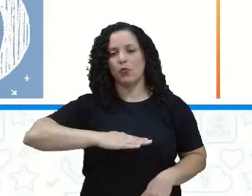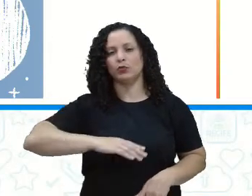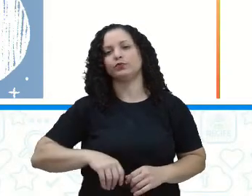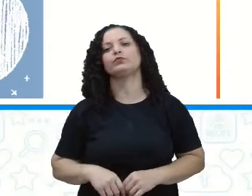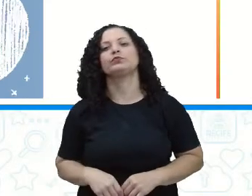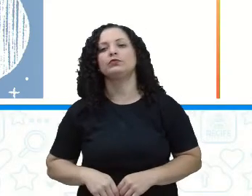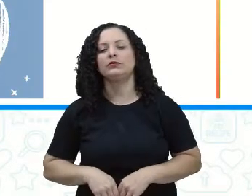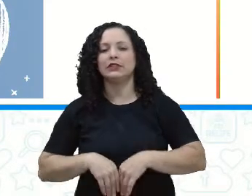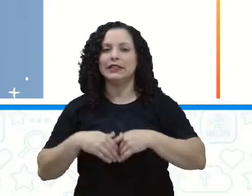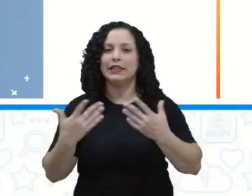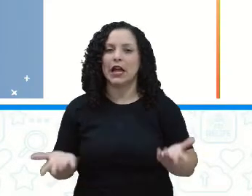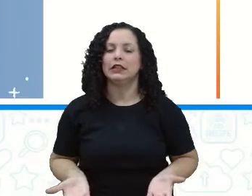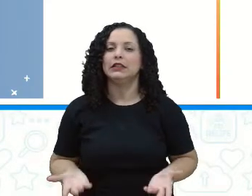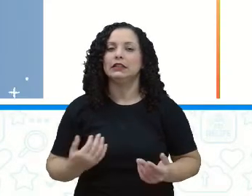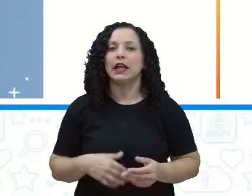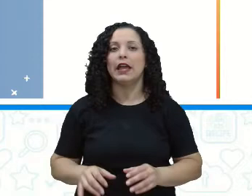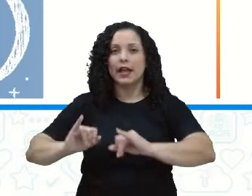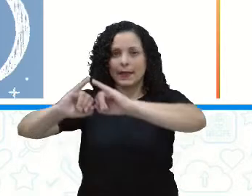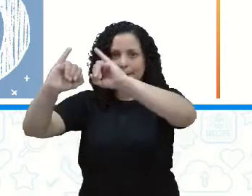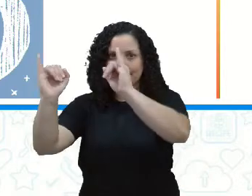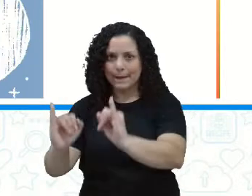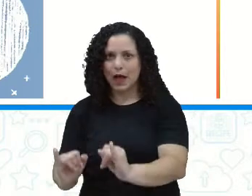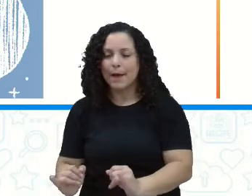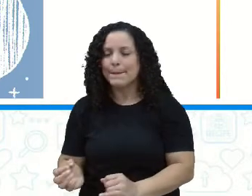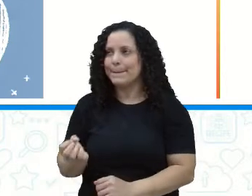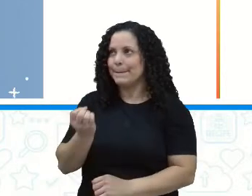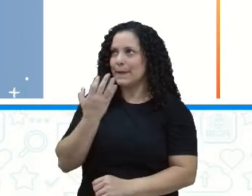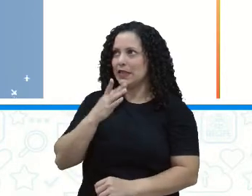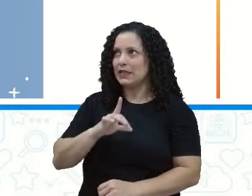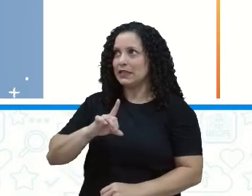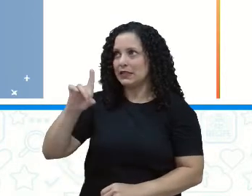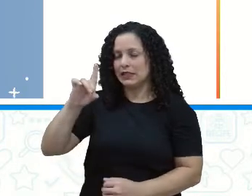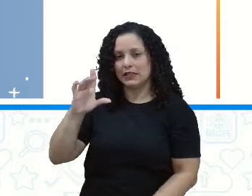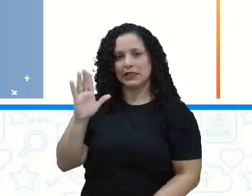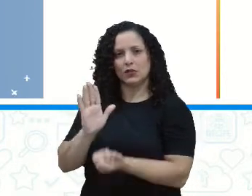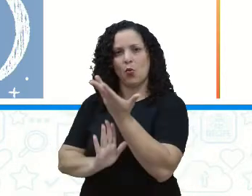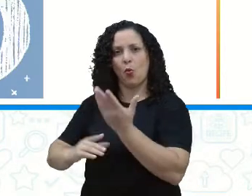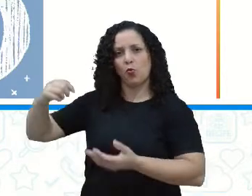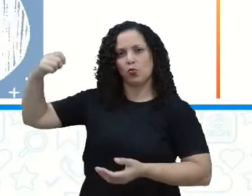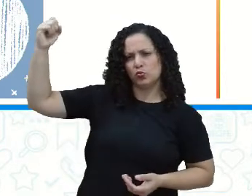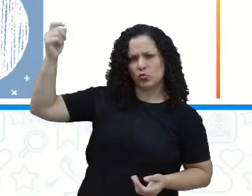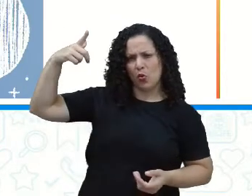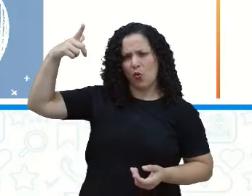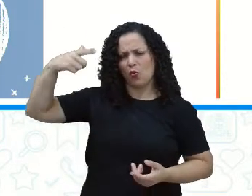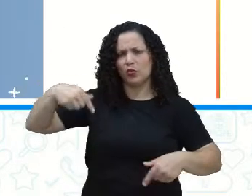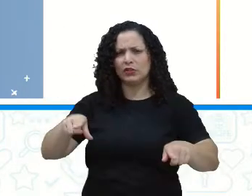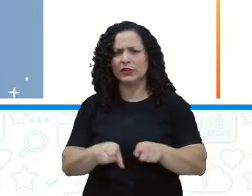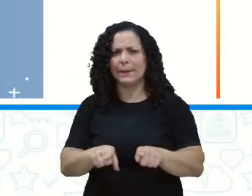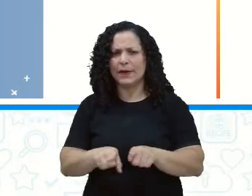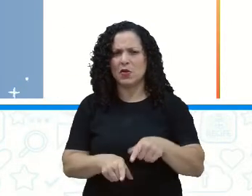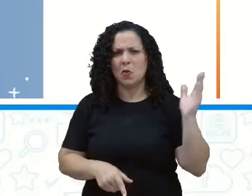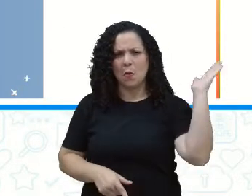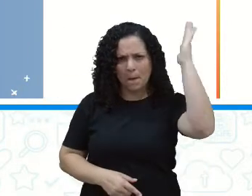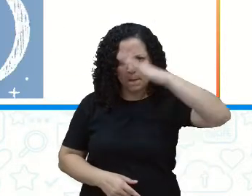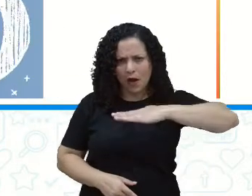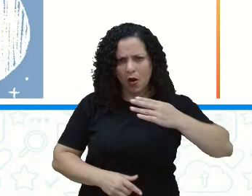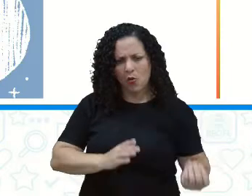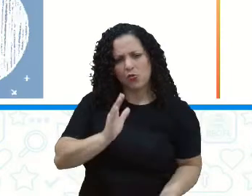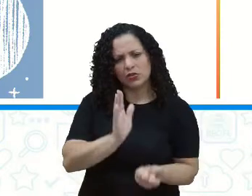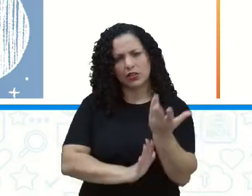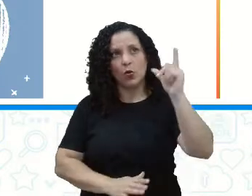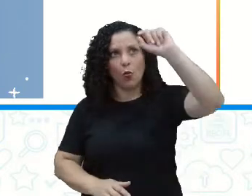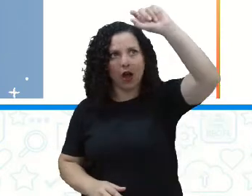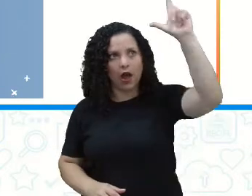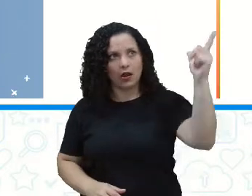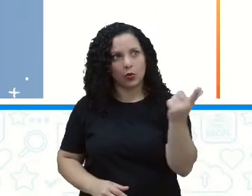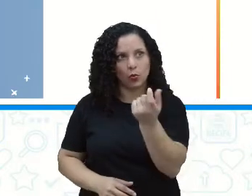Aate, o sol. E Urupari, o deus do mal, criou o Ate, a lua. O sol aparecia de